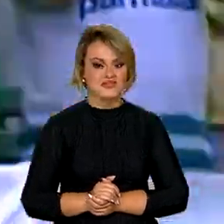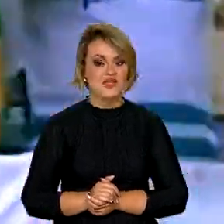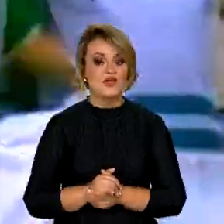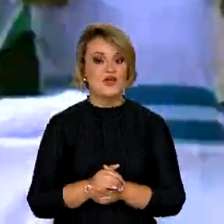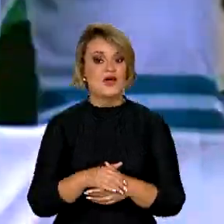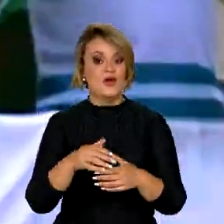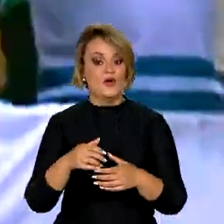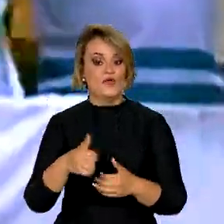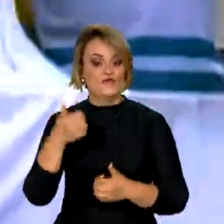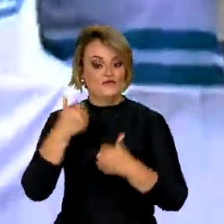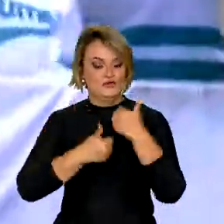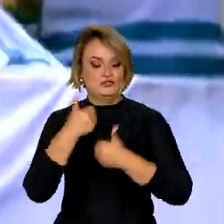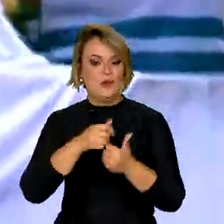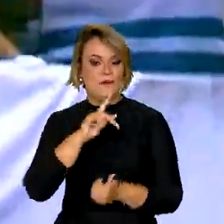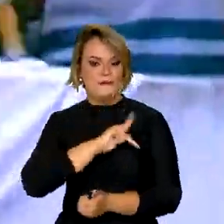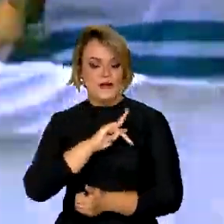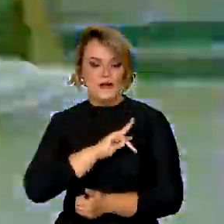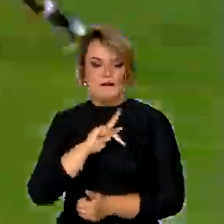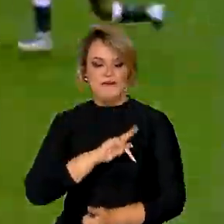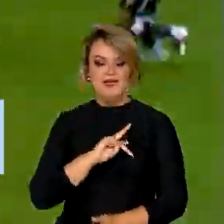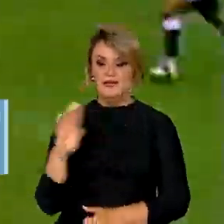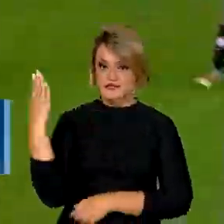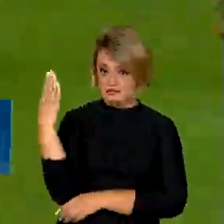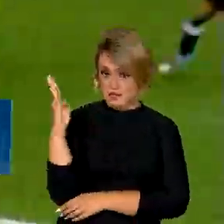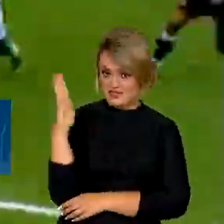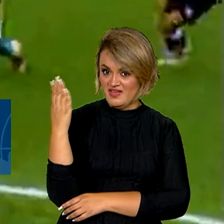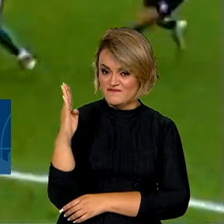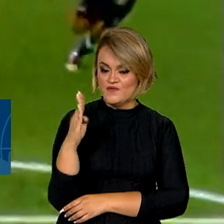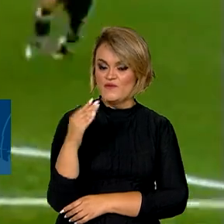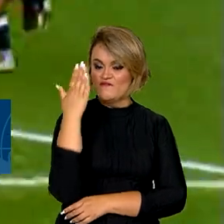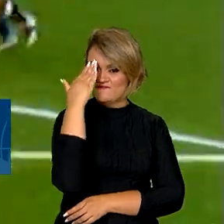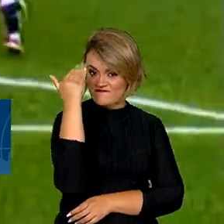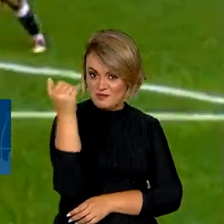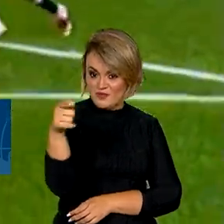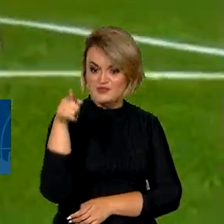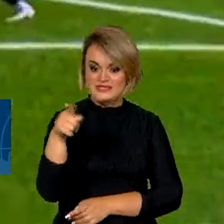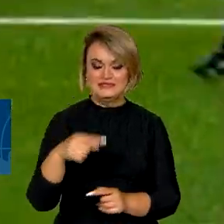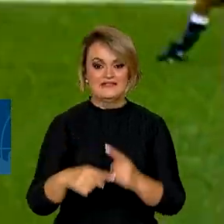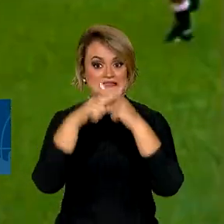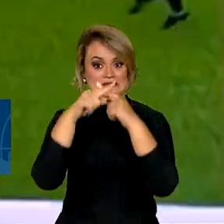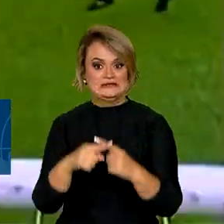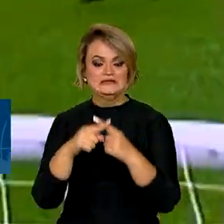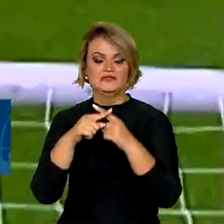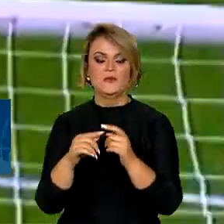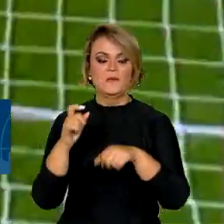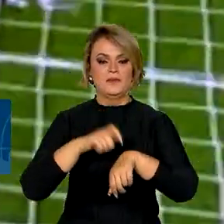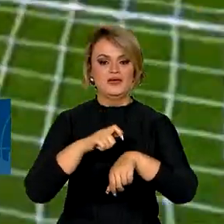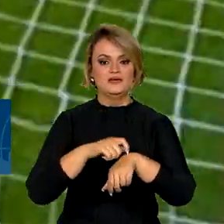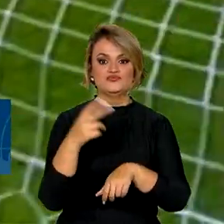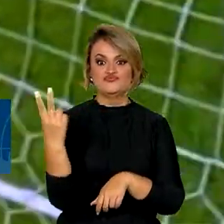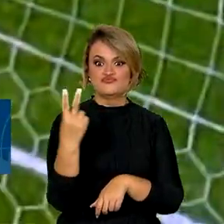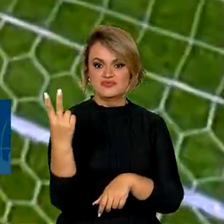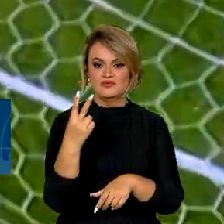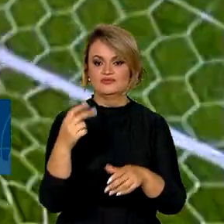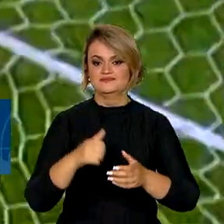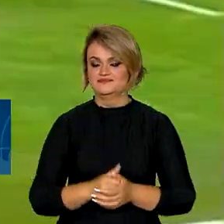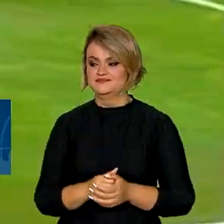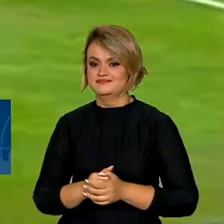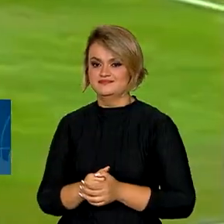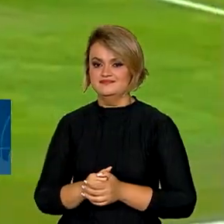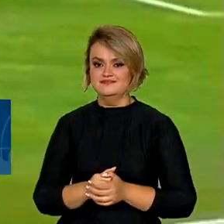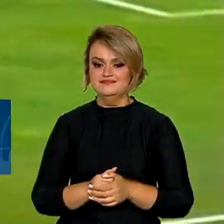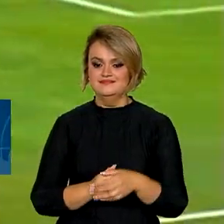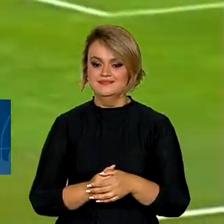Palmeiras e Botafogo, times atualmente na crista da onda, disputavam a segunda divisão do Campeonato Brasileiro.